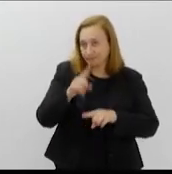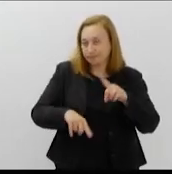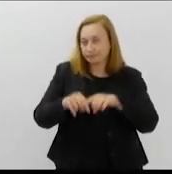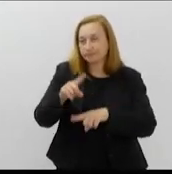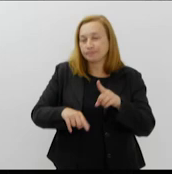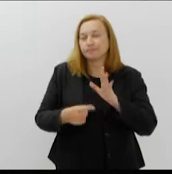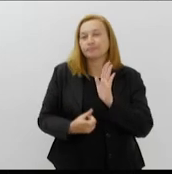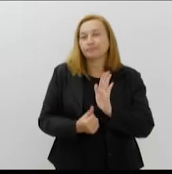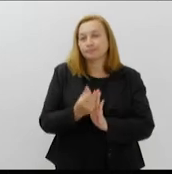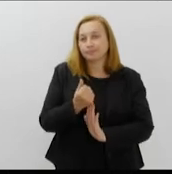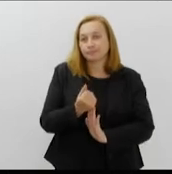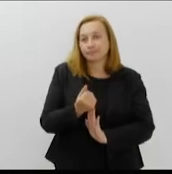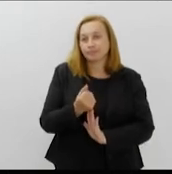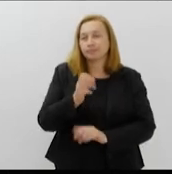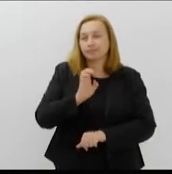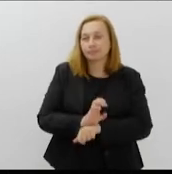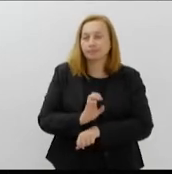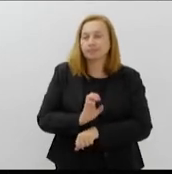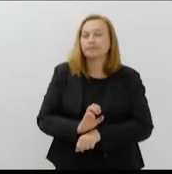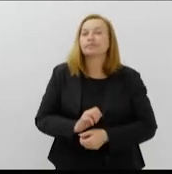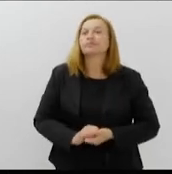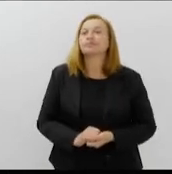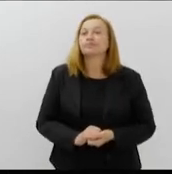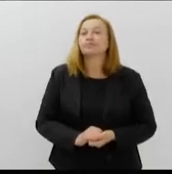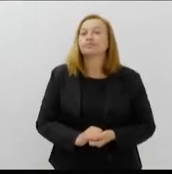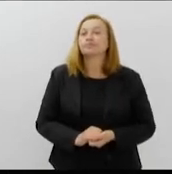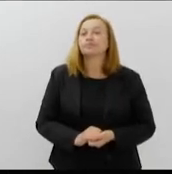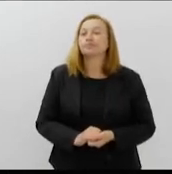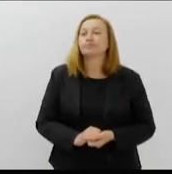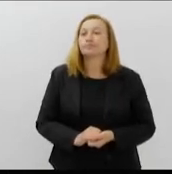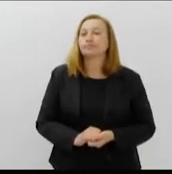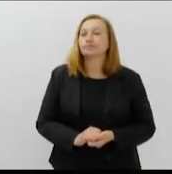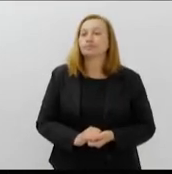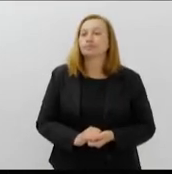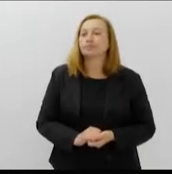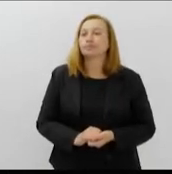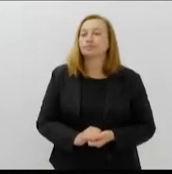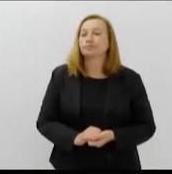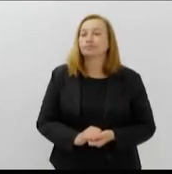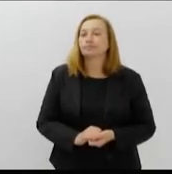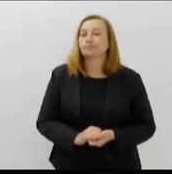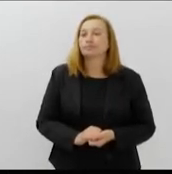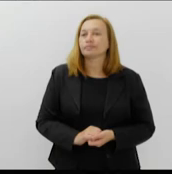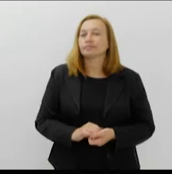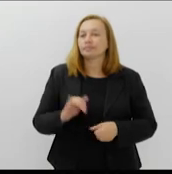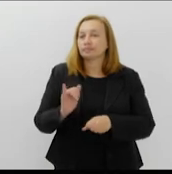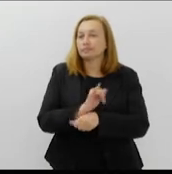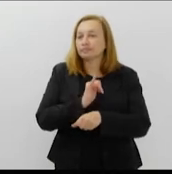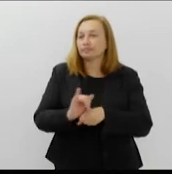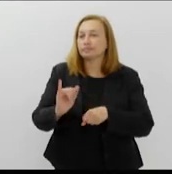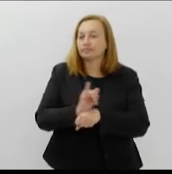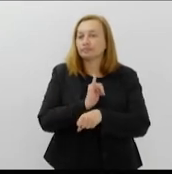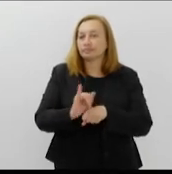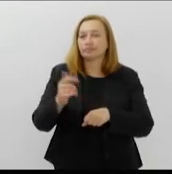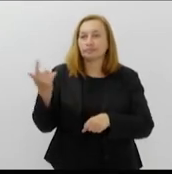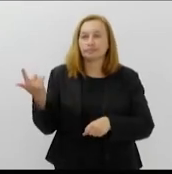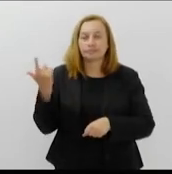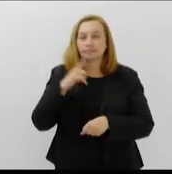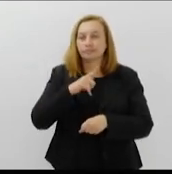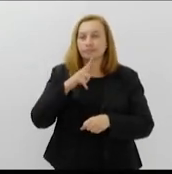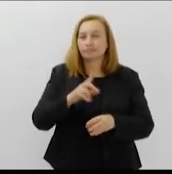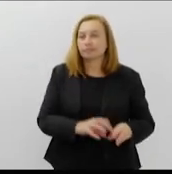do Estado, é, sem sombra de dúvida, uma forma, um mecanismo de conseguir transferir